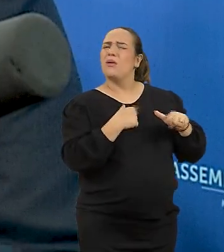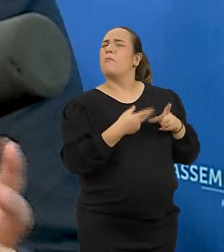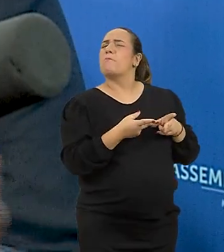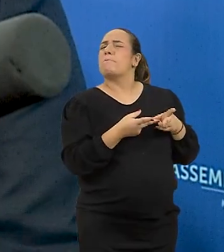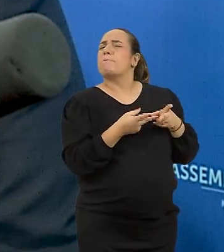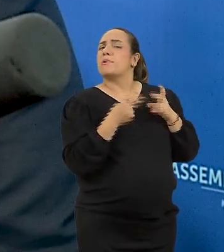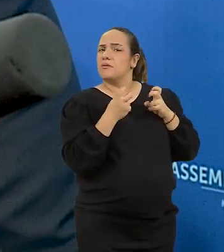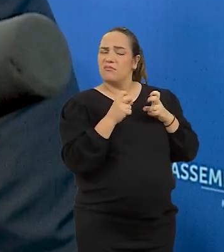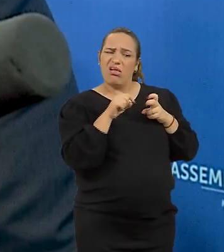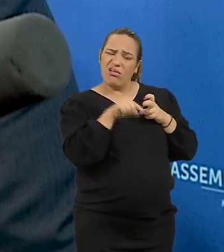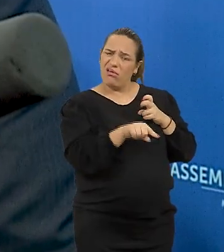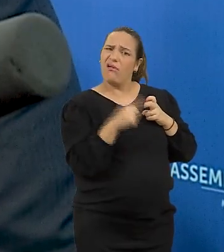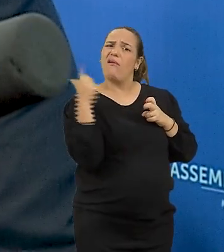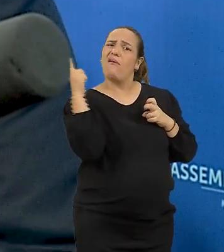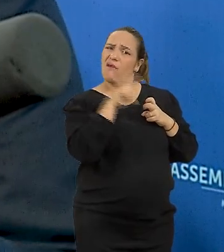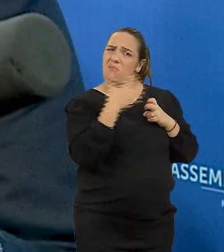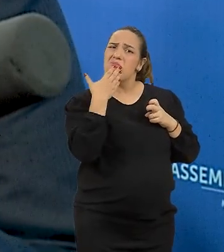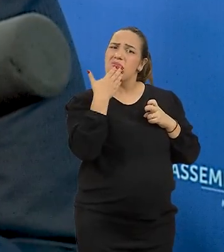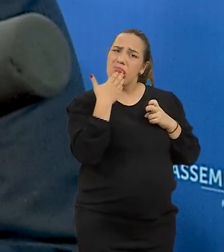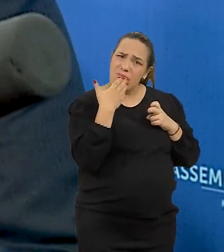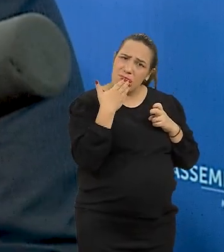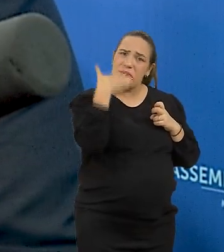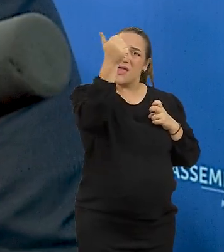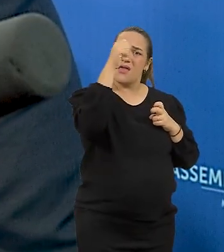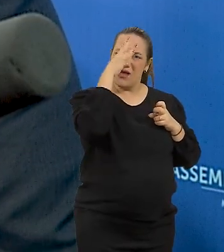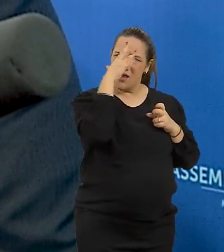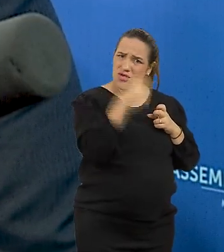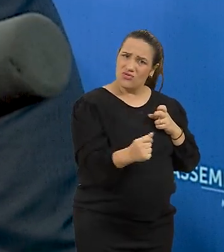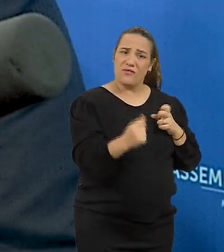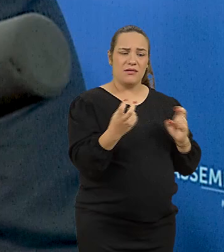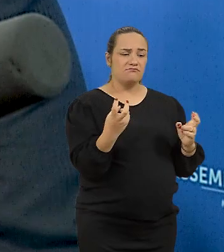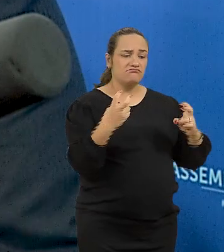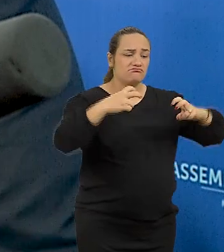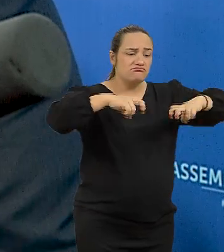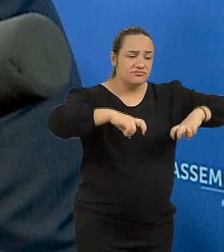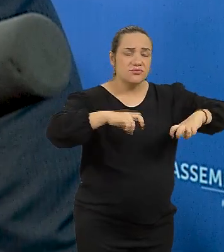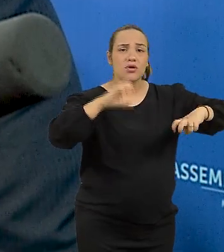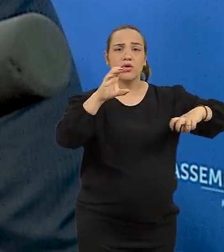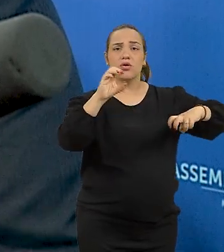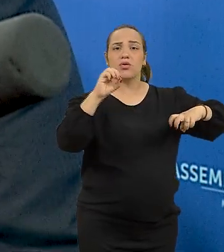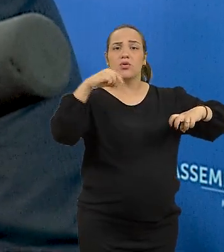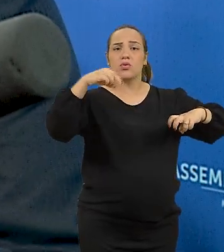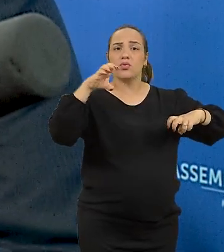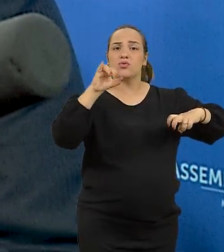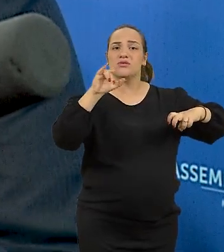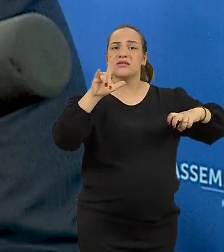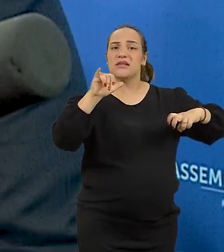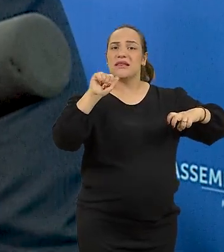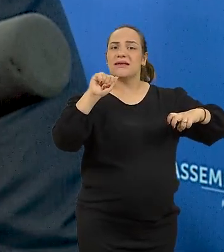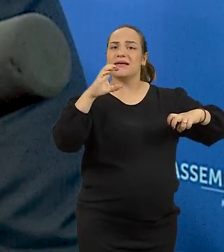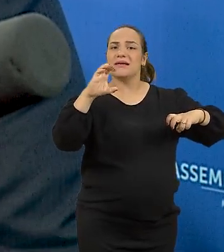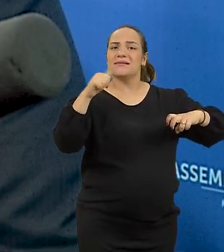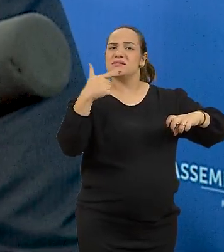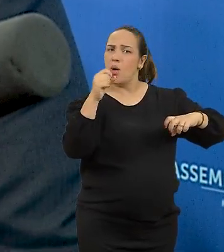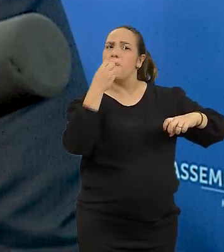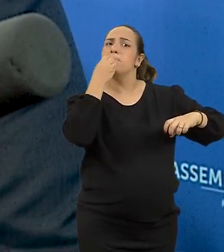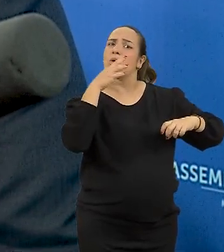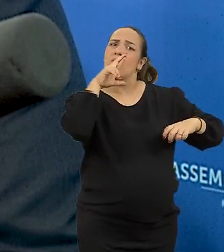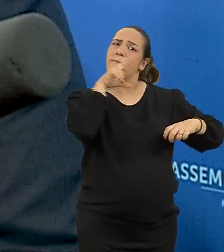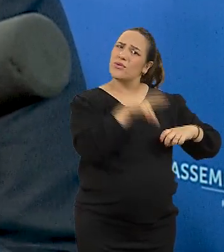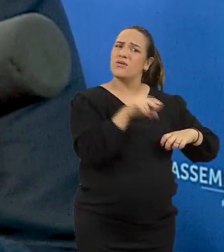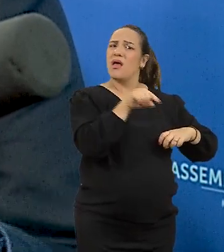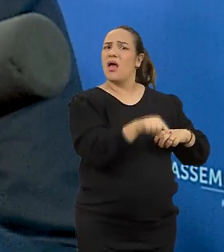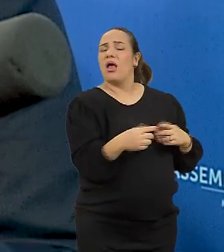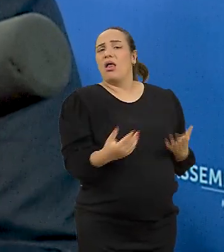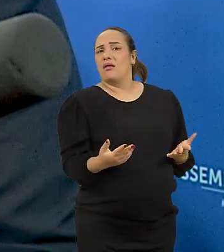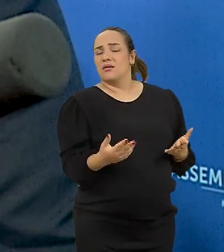eu tenho a impressão que a conciliação na justiça do trabalho ela tem mais resultados